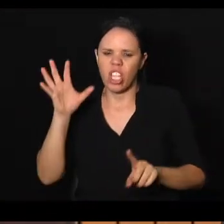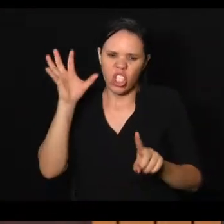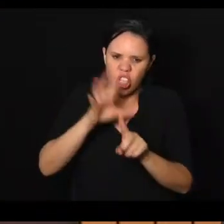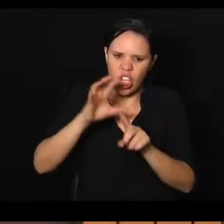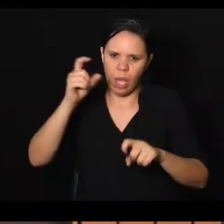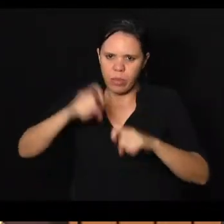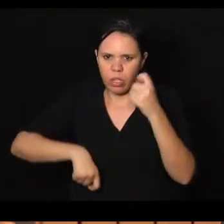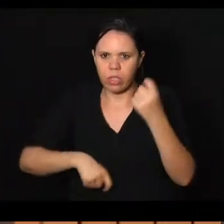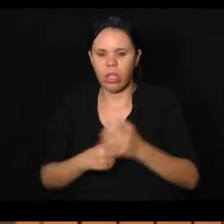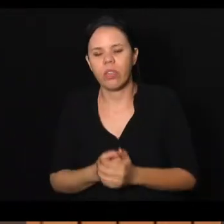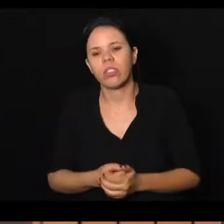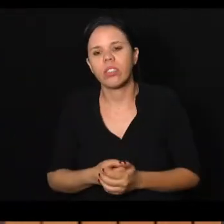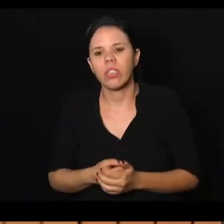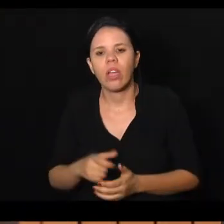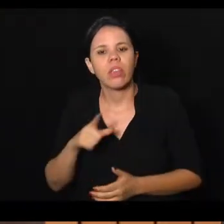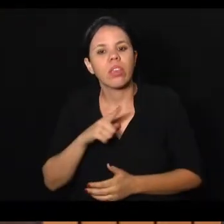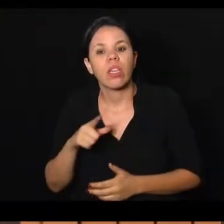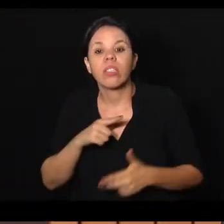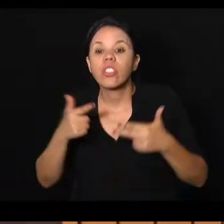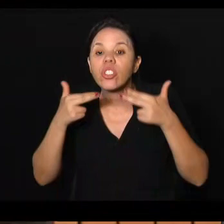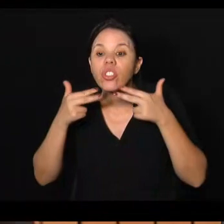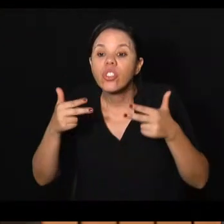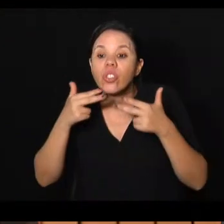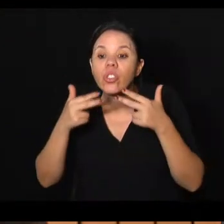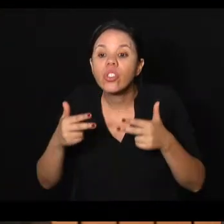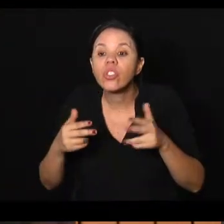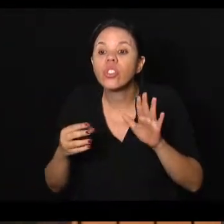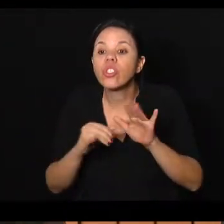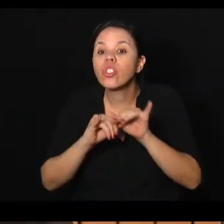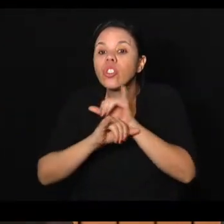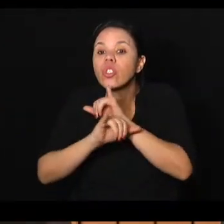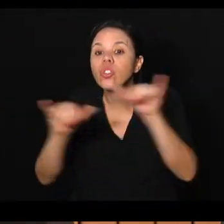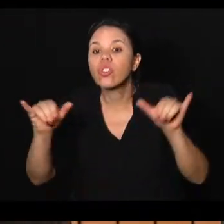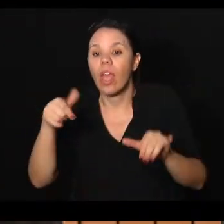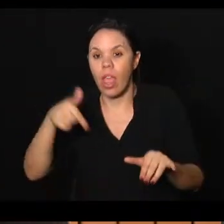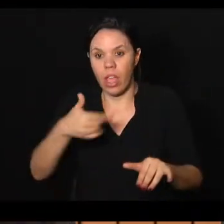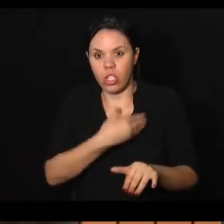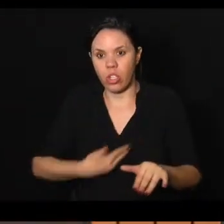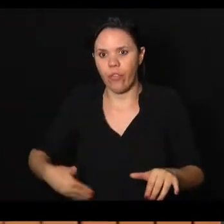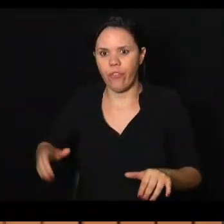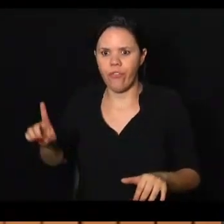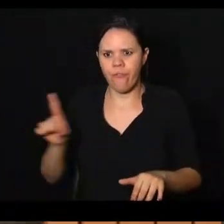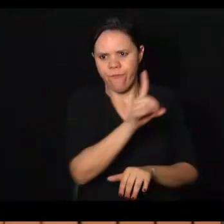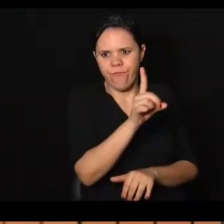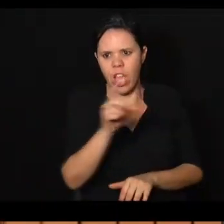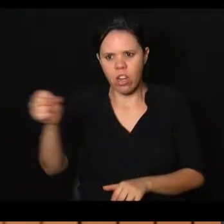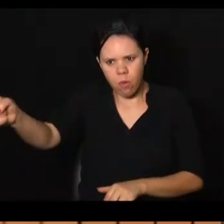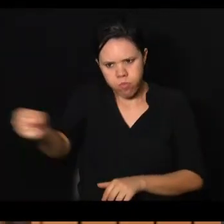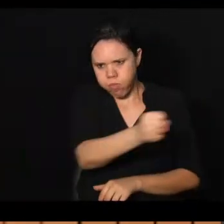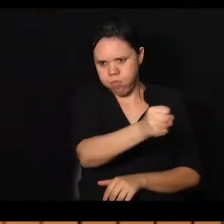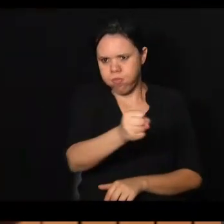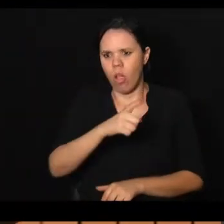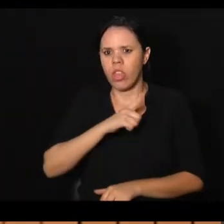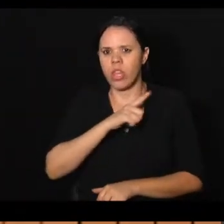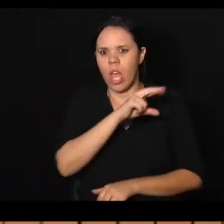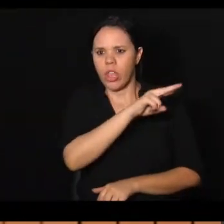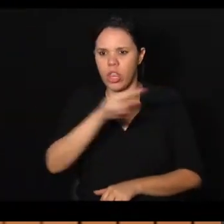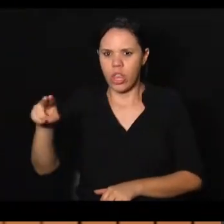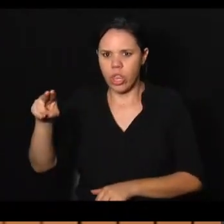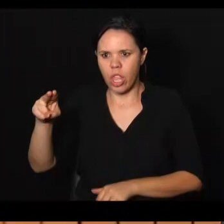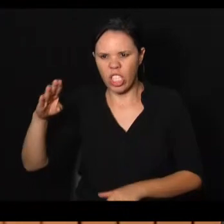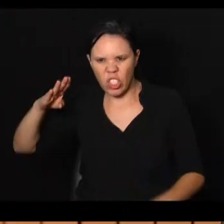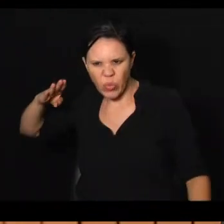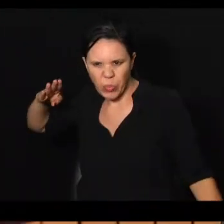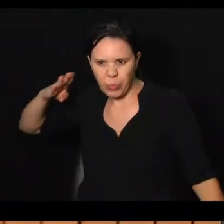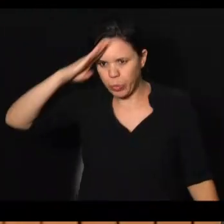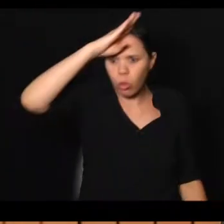E eu tenho uma notícia para os abusadores de criança. Esse governo chegou. Esse governo tem nome: Jair